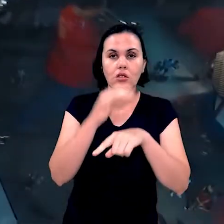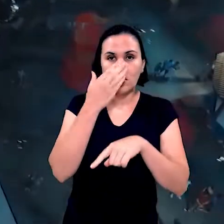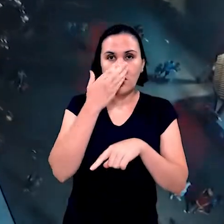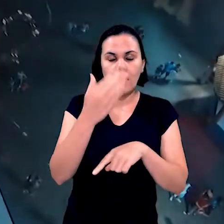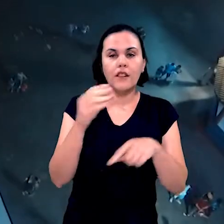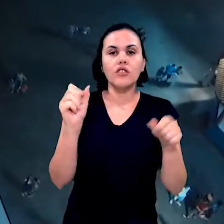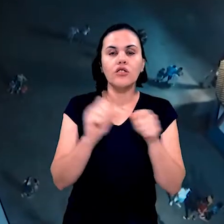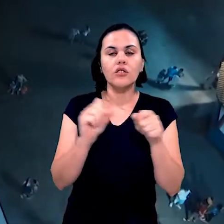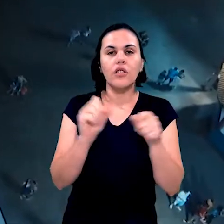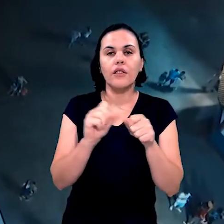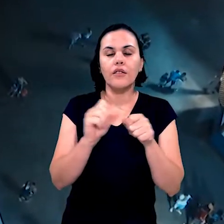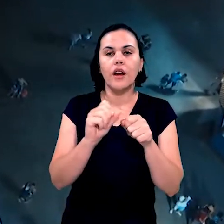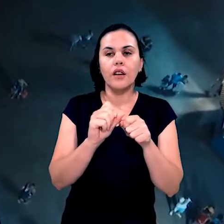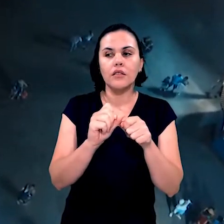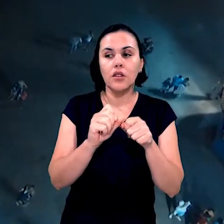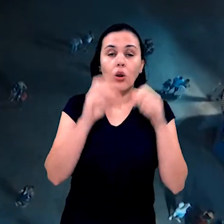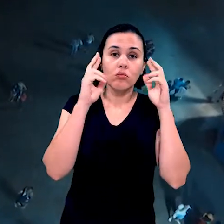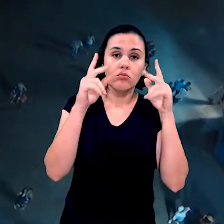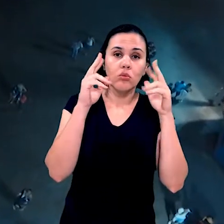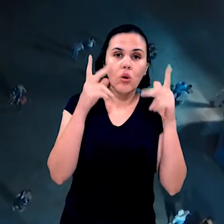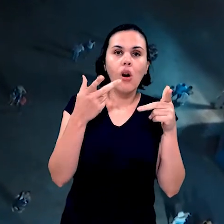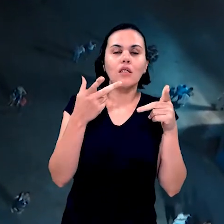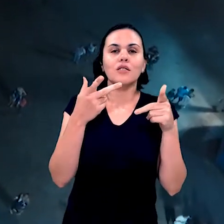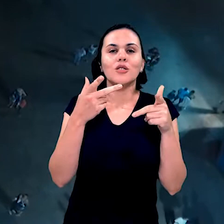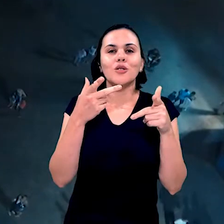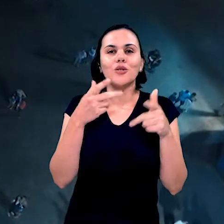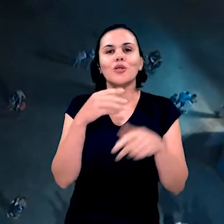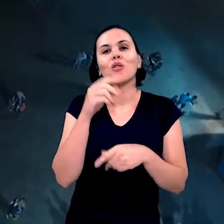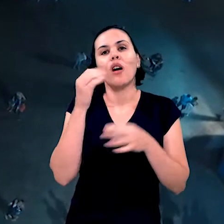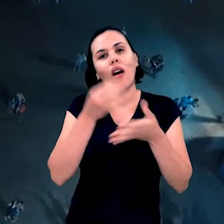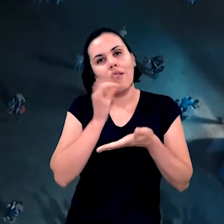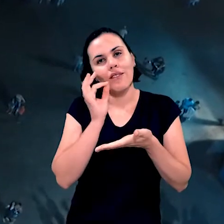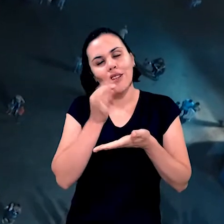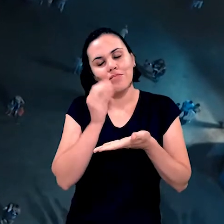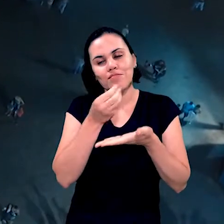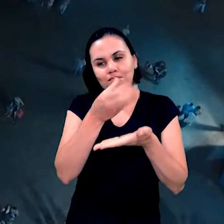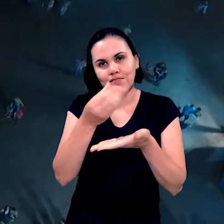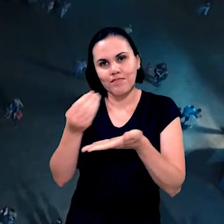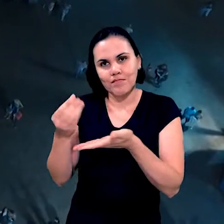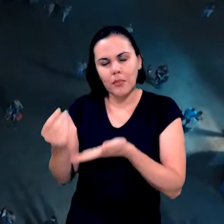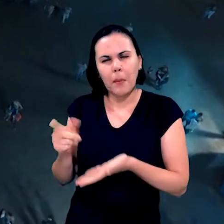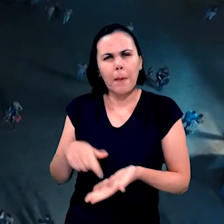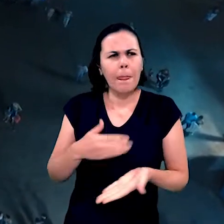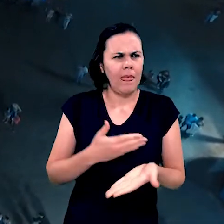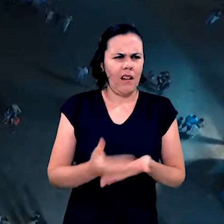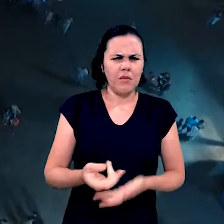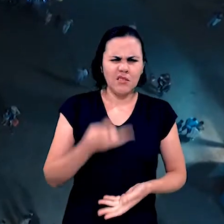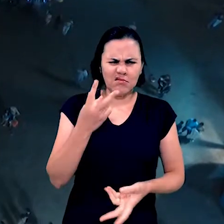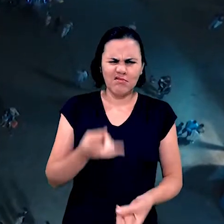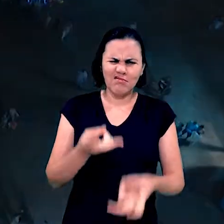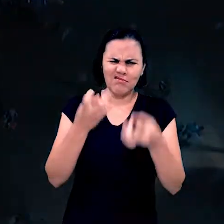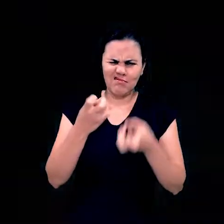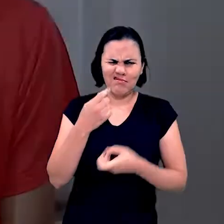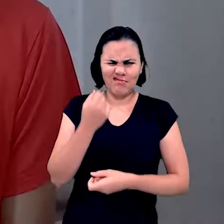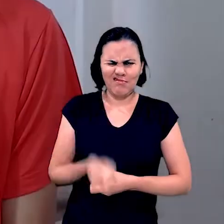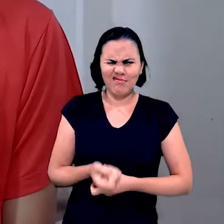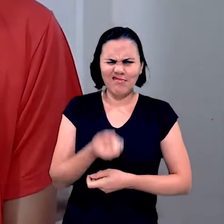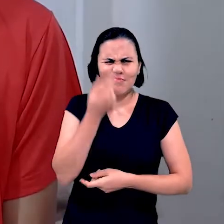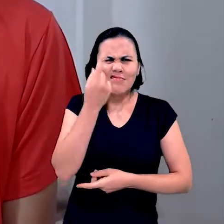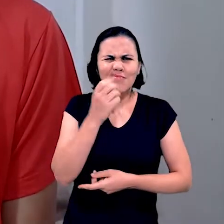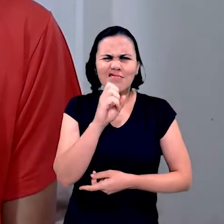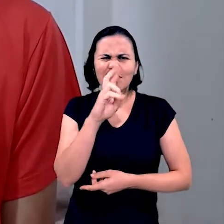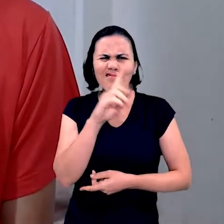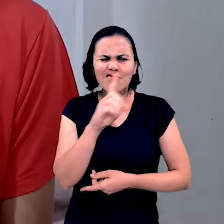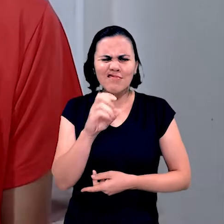então a tradicional, né, o café com cuscuz. No começo, quando eu me deparei com cuscuz, eu achava muito